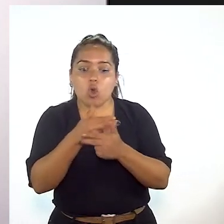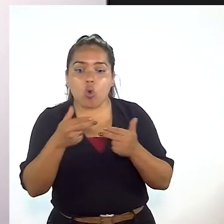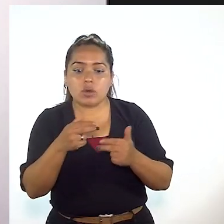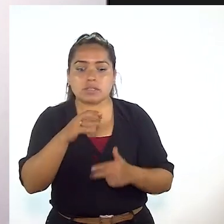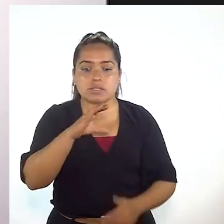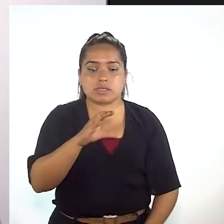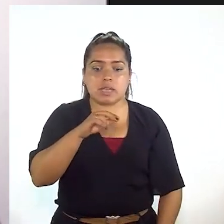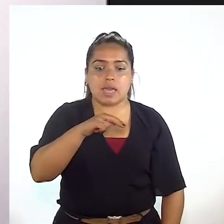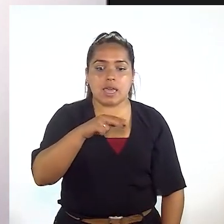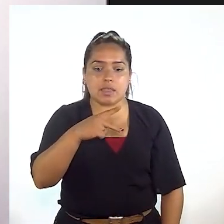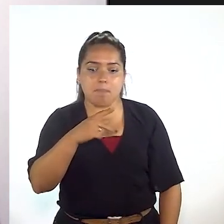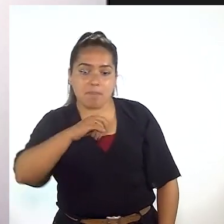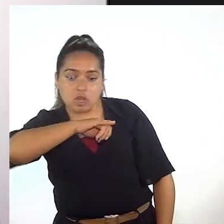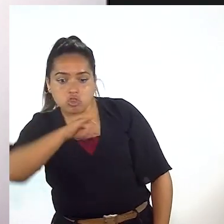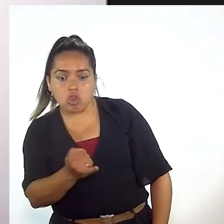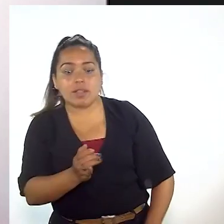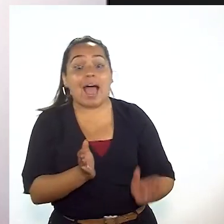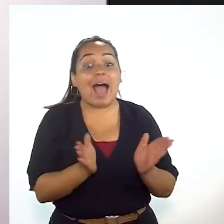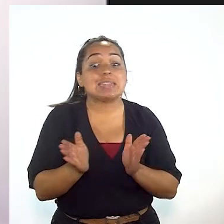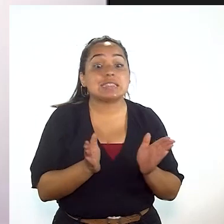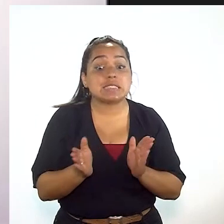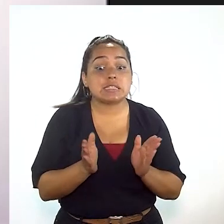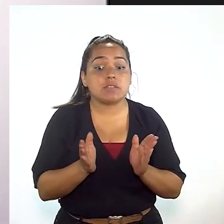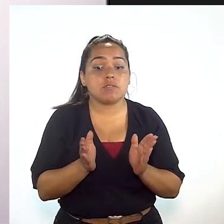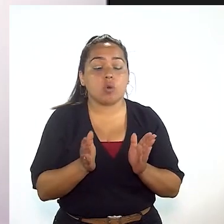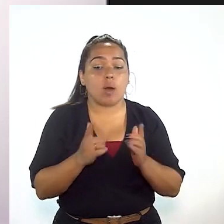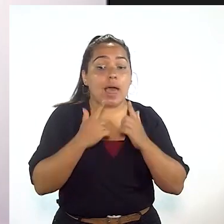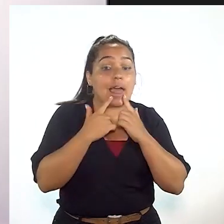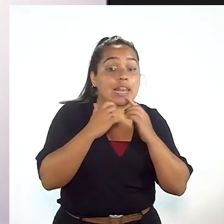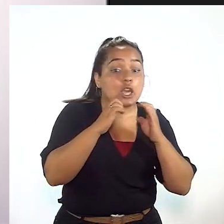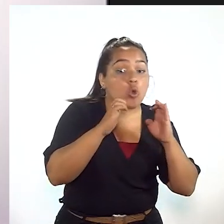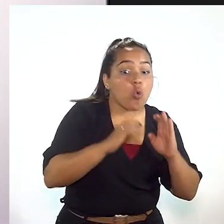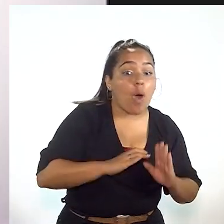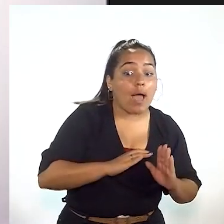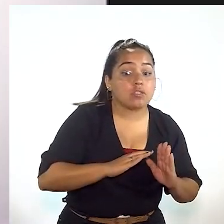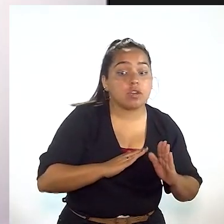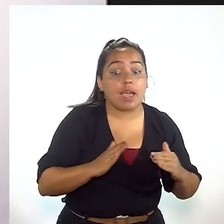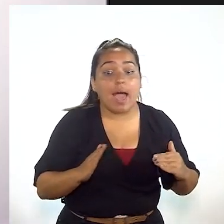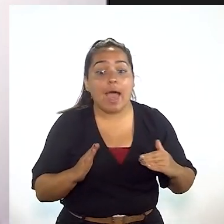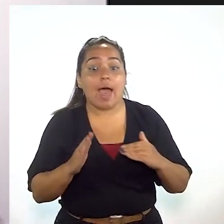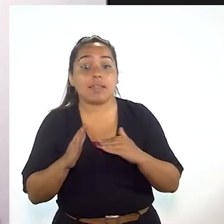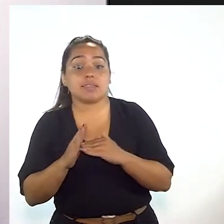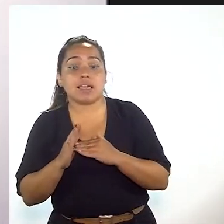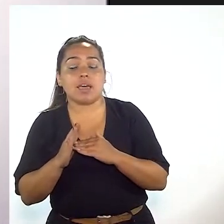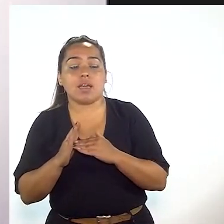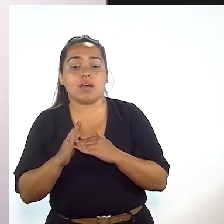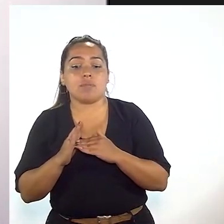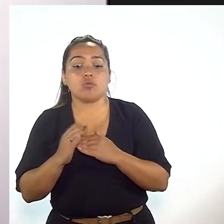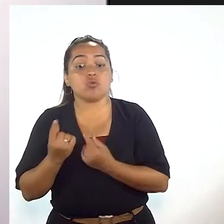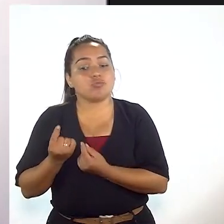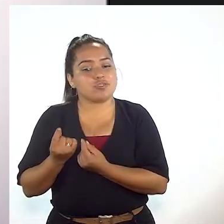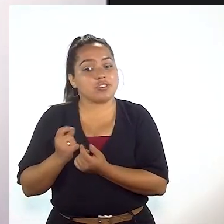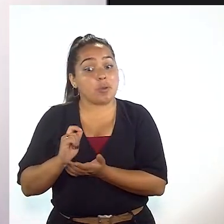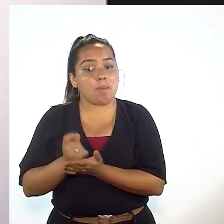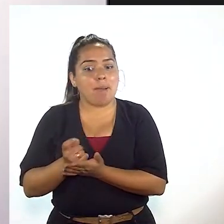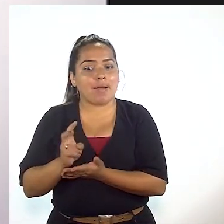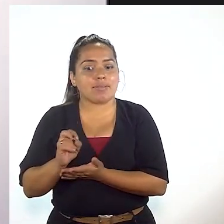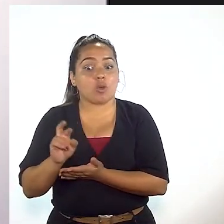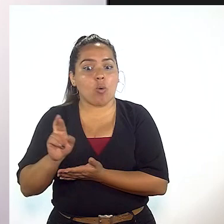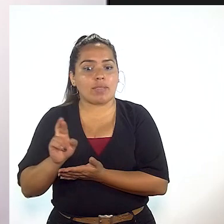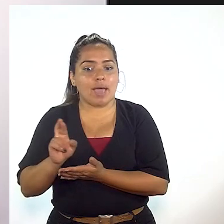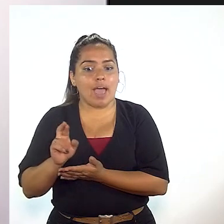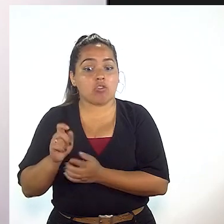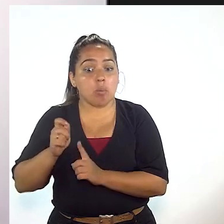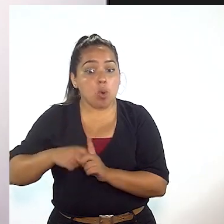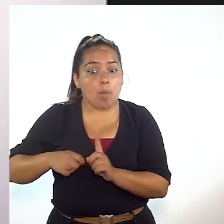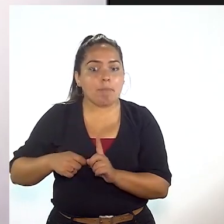para o governo, né, que eu penso, de fazer uma coisa acessível no CNPJ, acessível para todo mundo, desde a linguagem